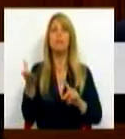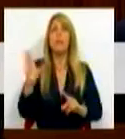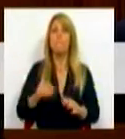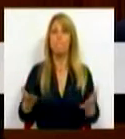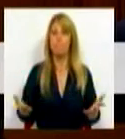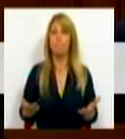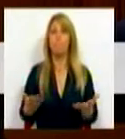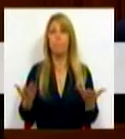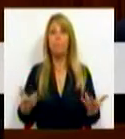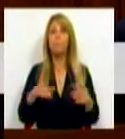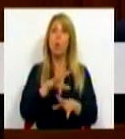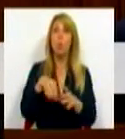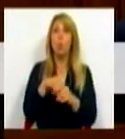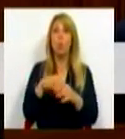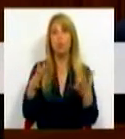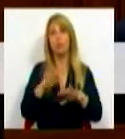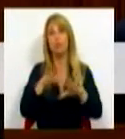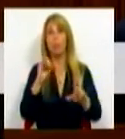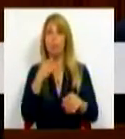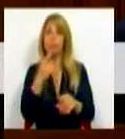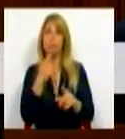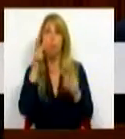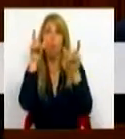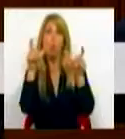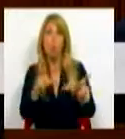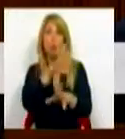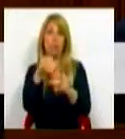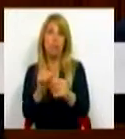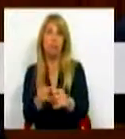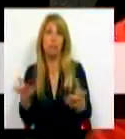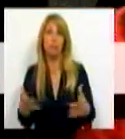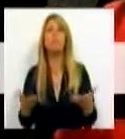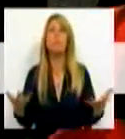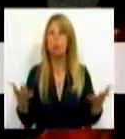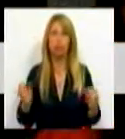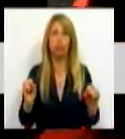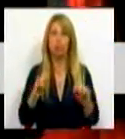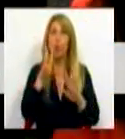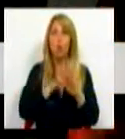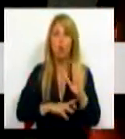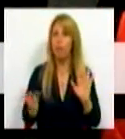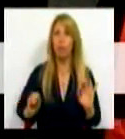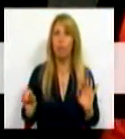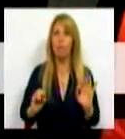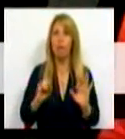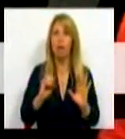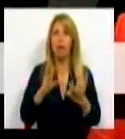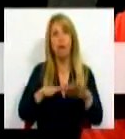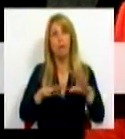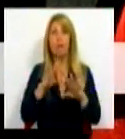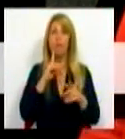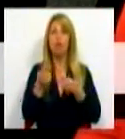esse o contexto da observação a nível de controle interno. Ou seja, não existia um regulamento a nível de gestão de riscos do